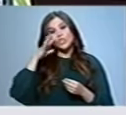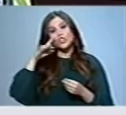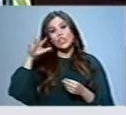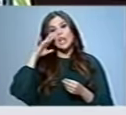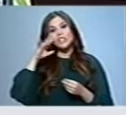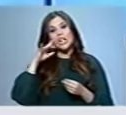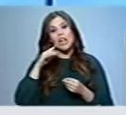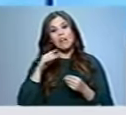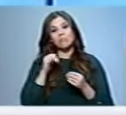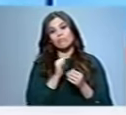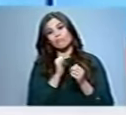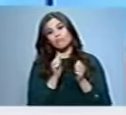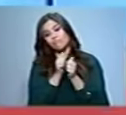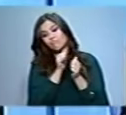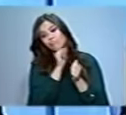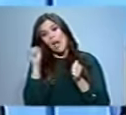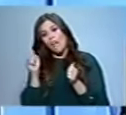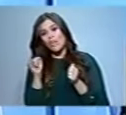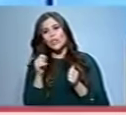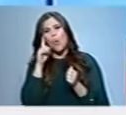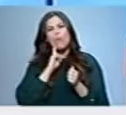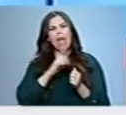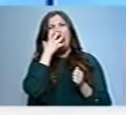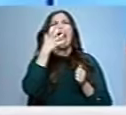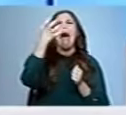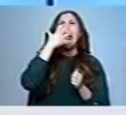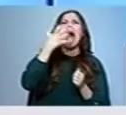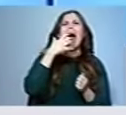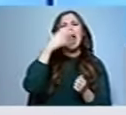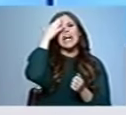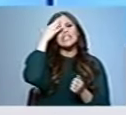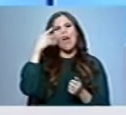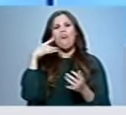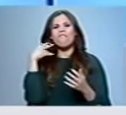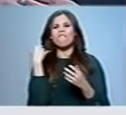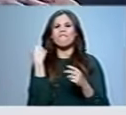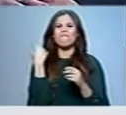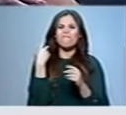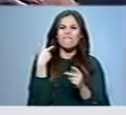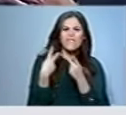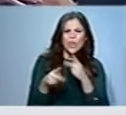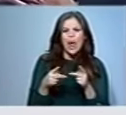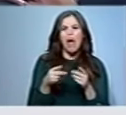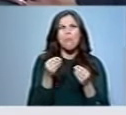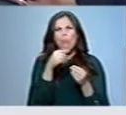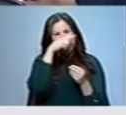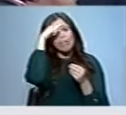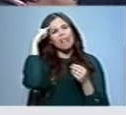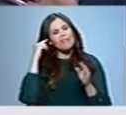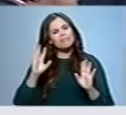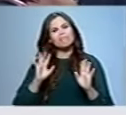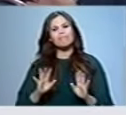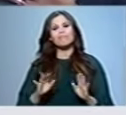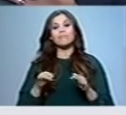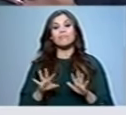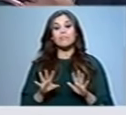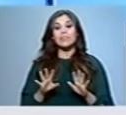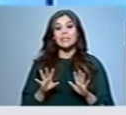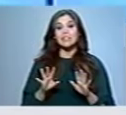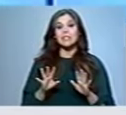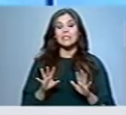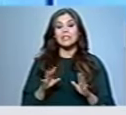lado, uma mulher aos berros, eu só achava que tinha sido alguém que tinha sido raptado e que estava a ser violado. Foi duro, foi duro. Não foi duro o suficiente